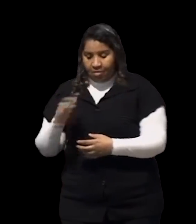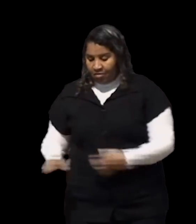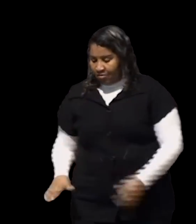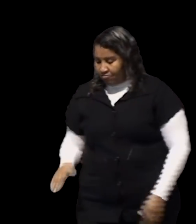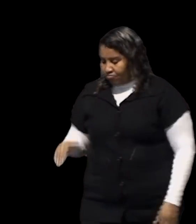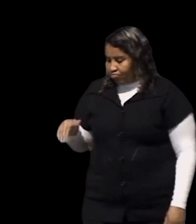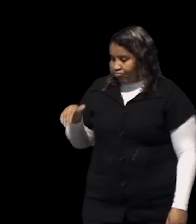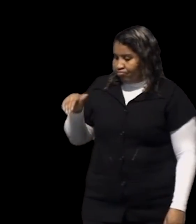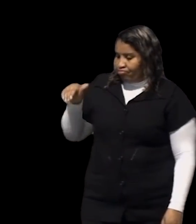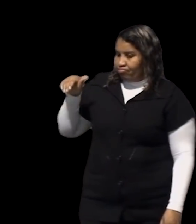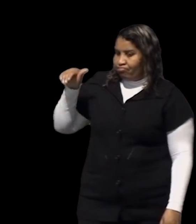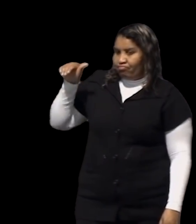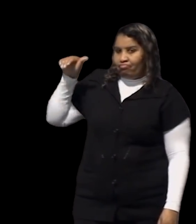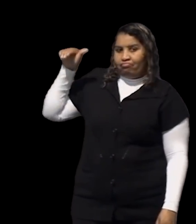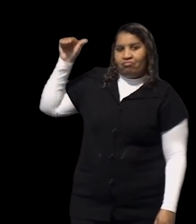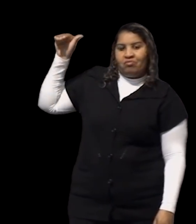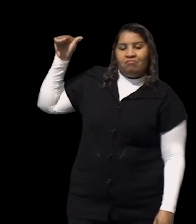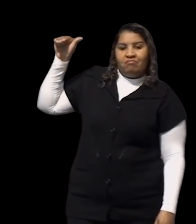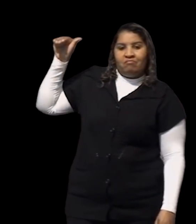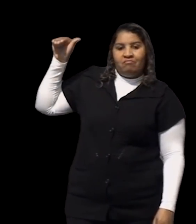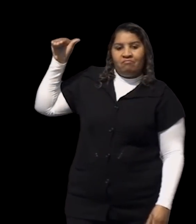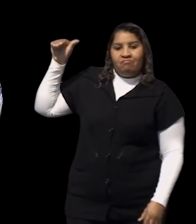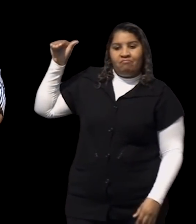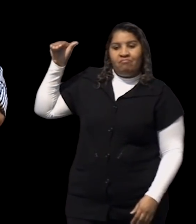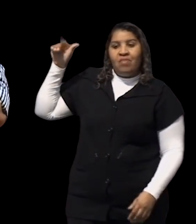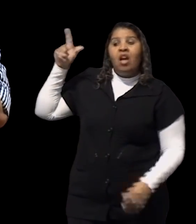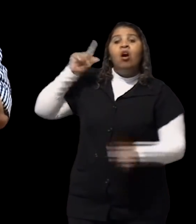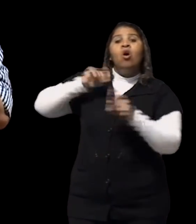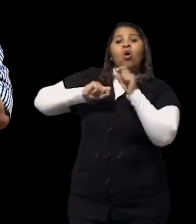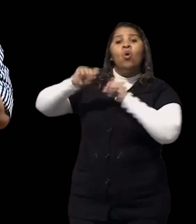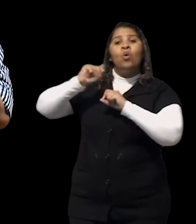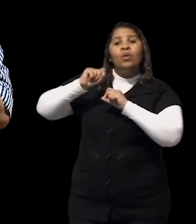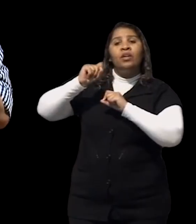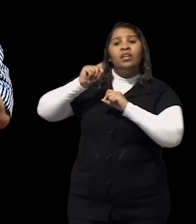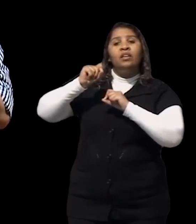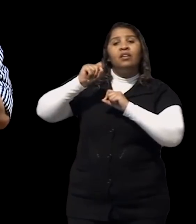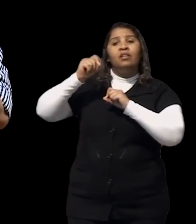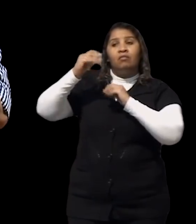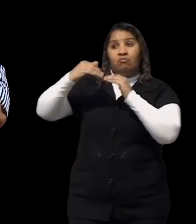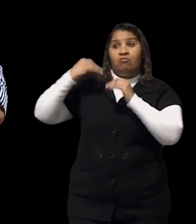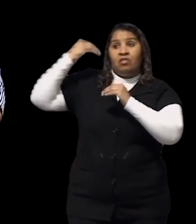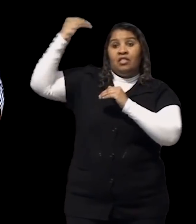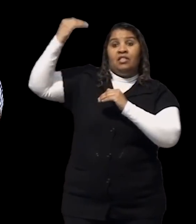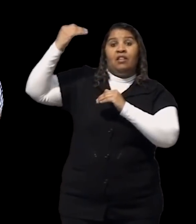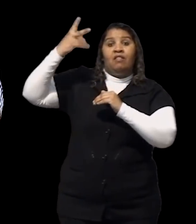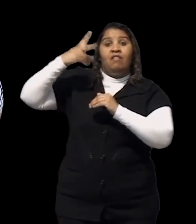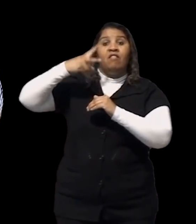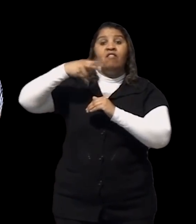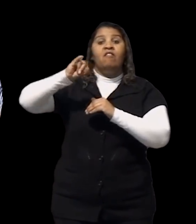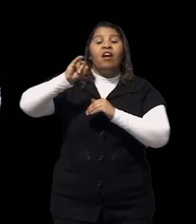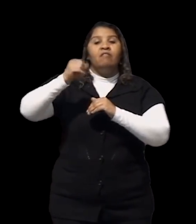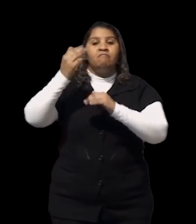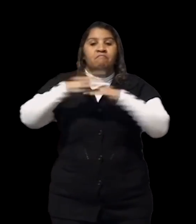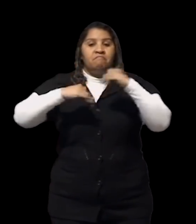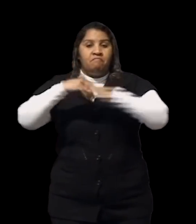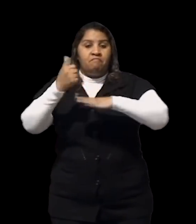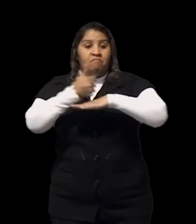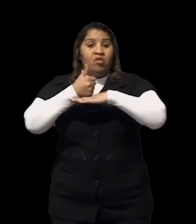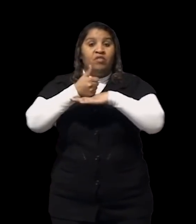de direção que você vai ser quando crescer não sei a pessoa tem 20 30